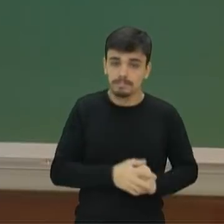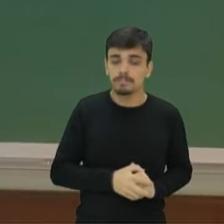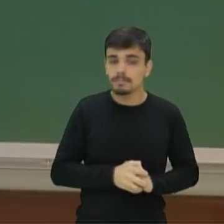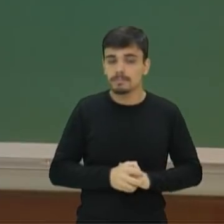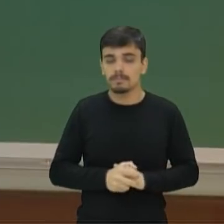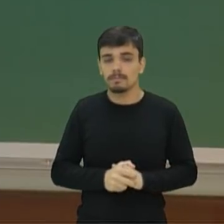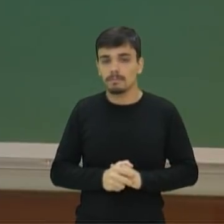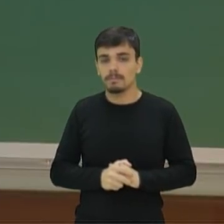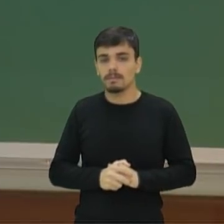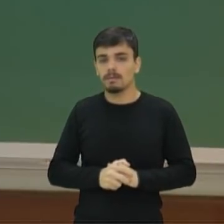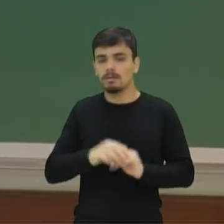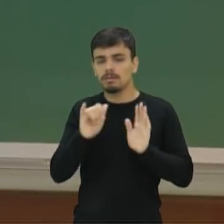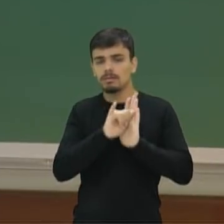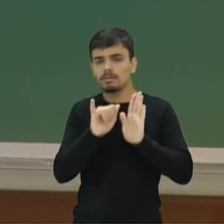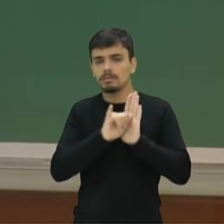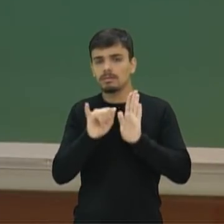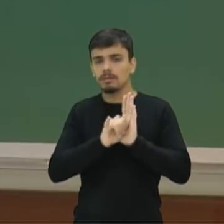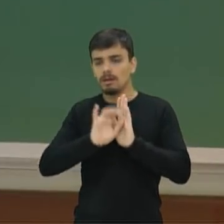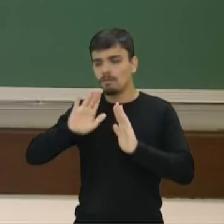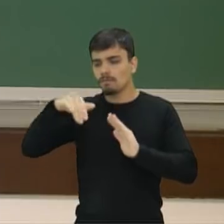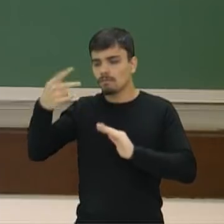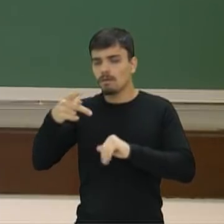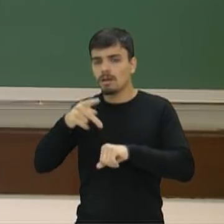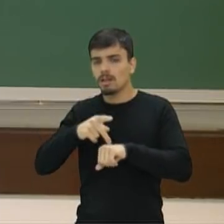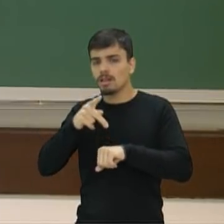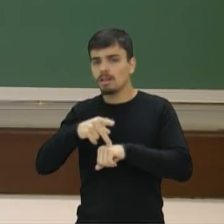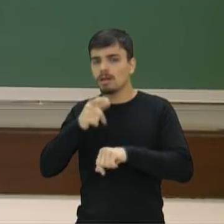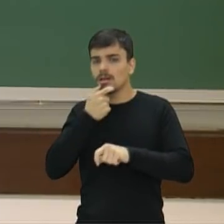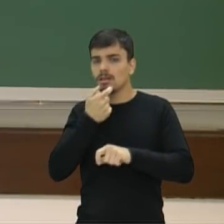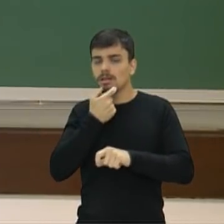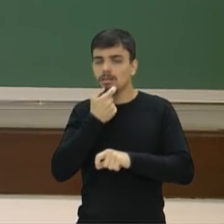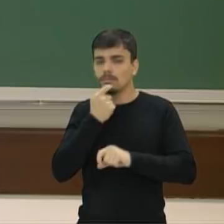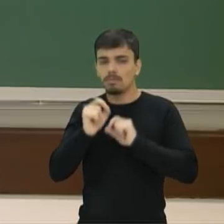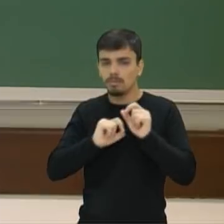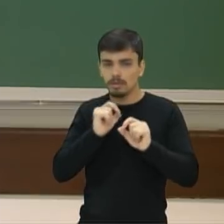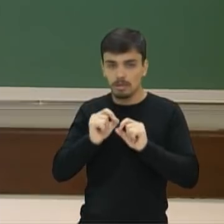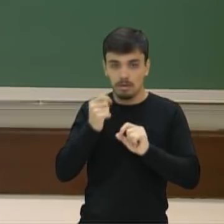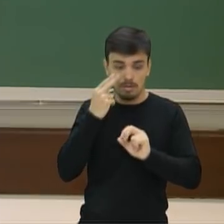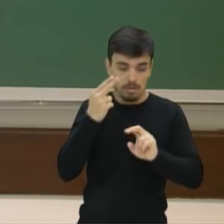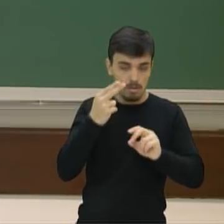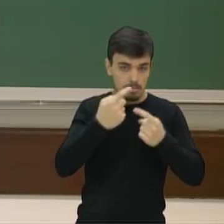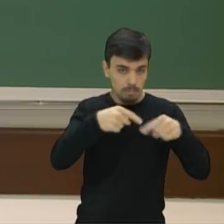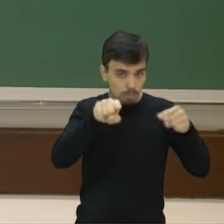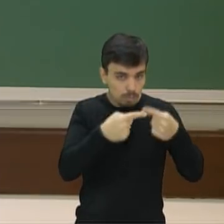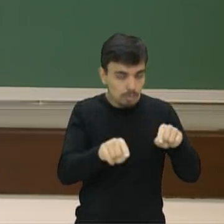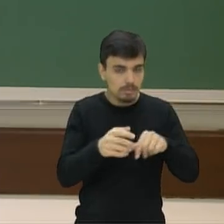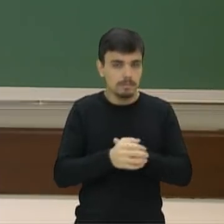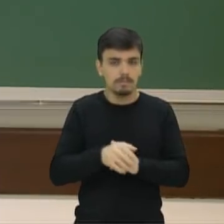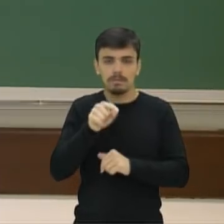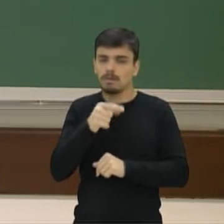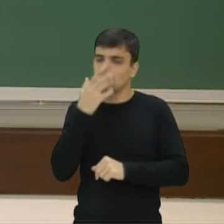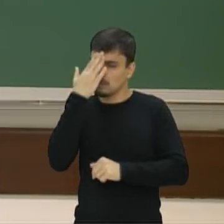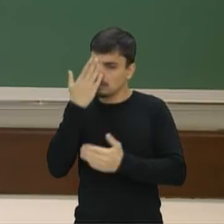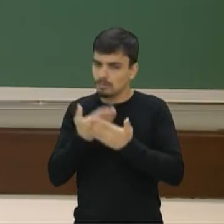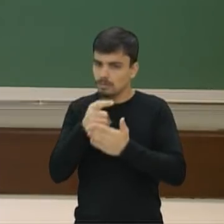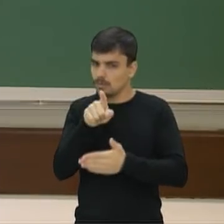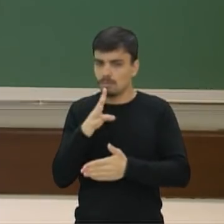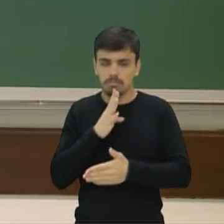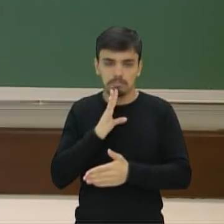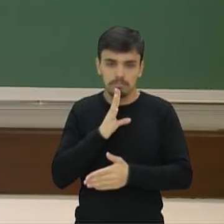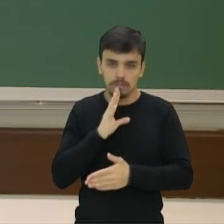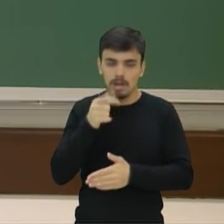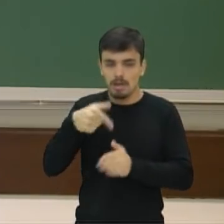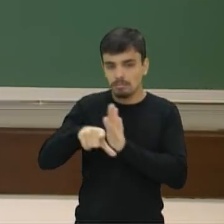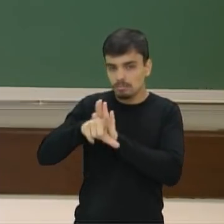lá. Identifique os estrangeirismos na música. Então, essa é uma música do Zé Cabaleiro, acredito que você não deva conhecer, um